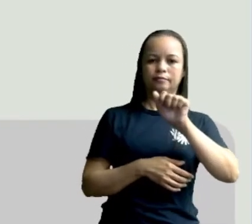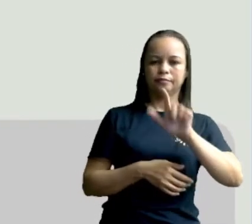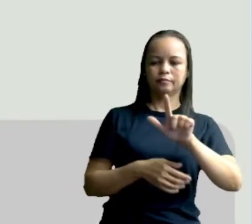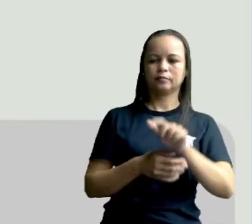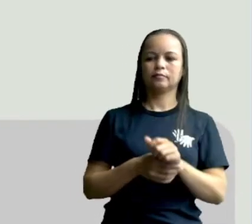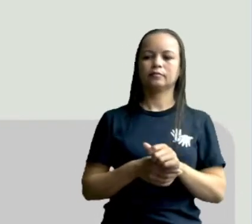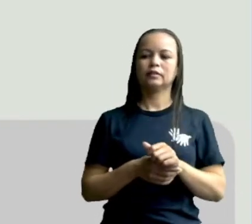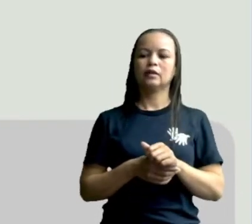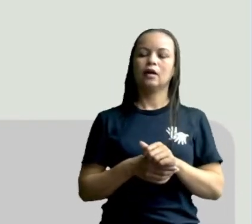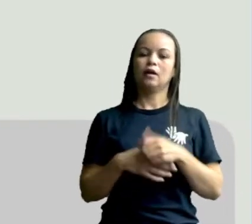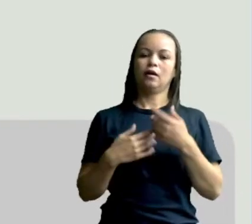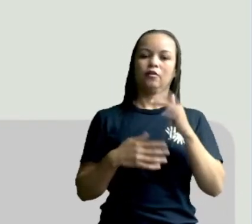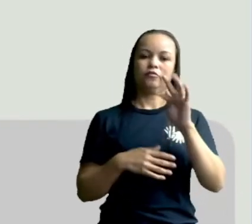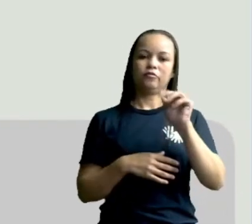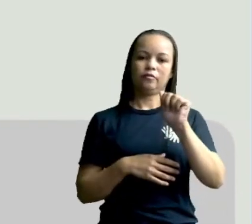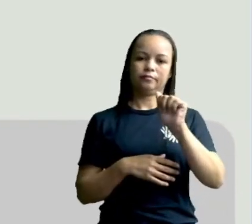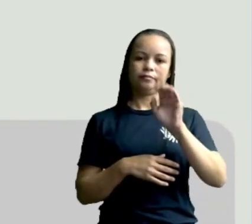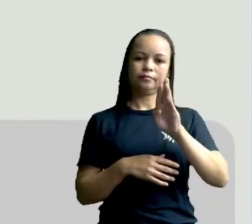3 cores.